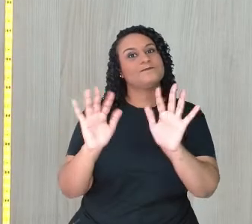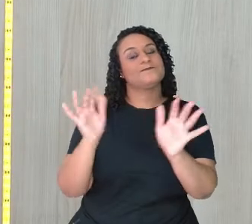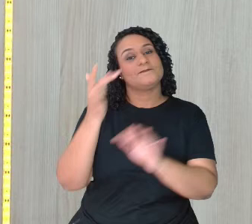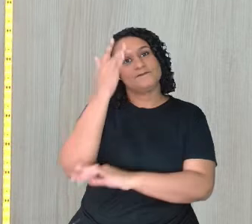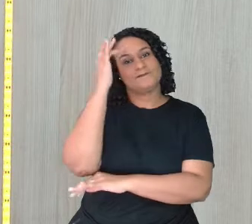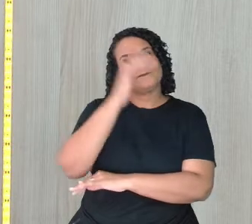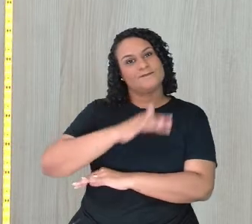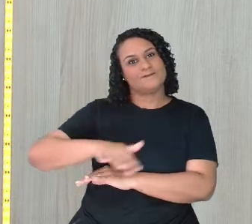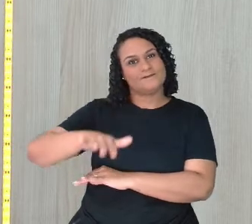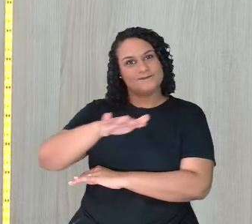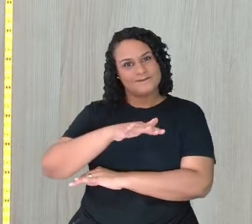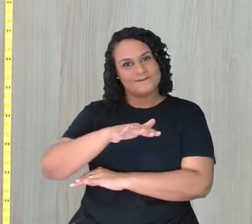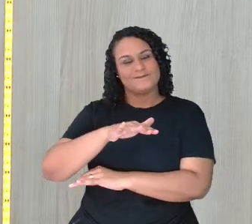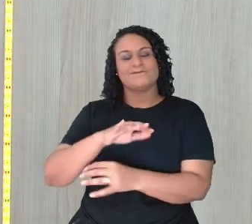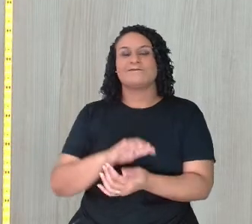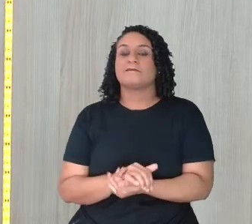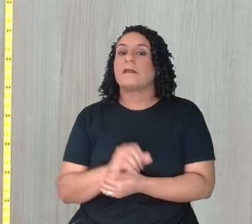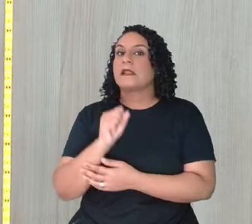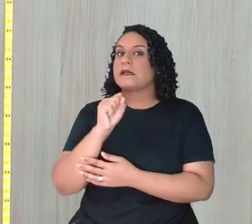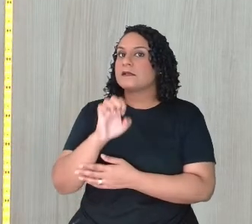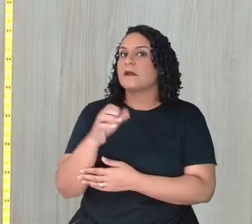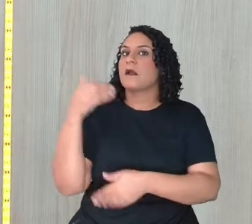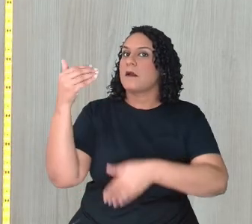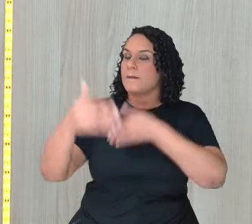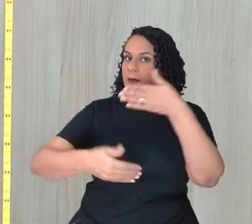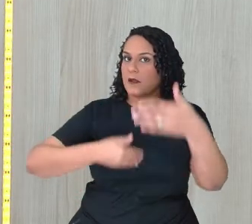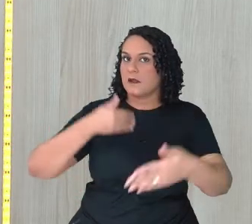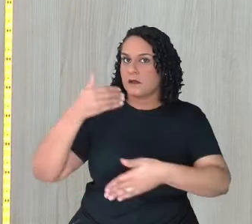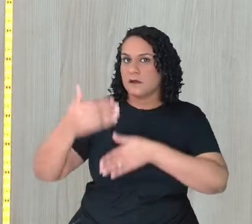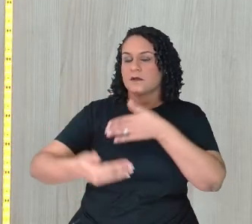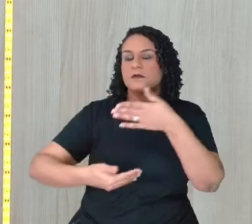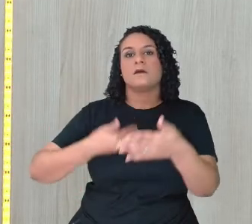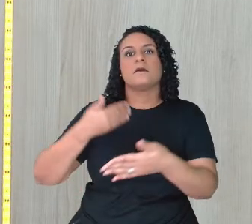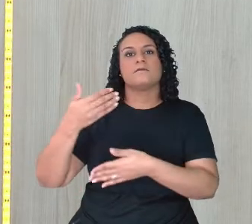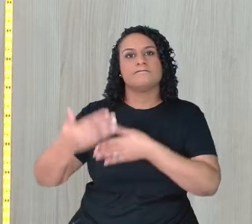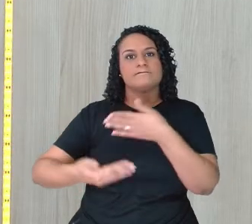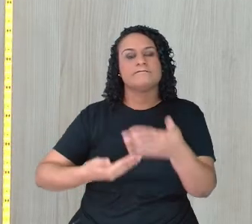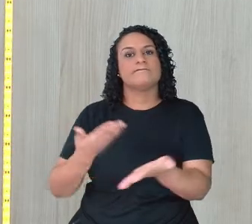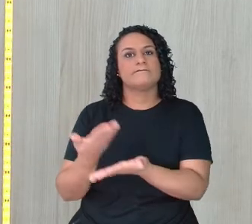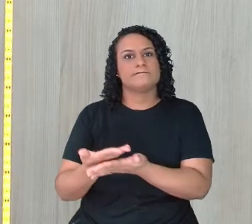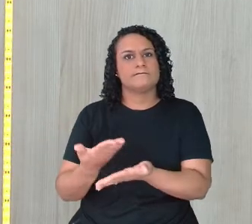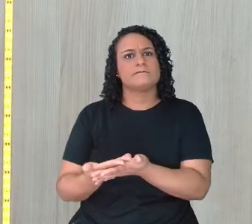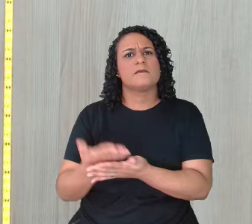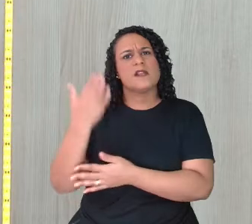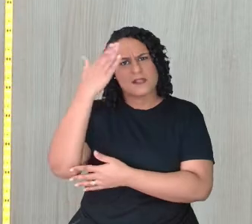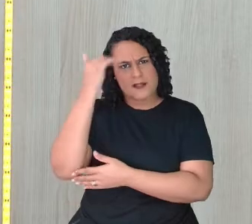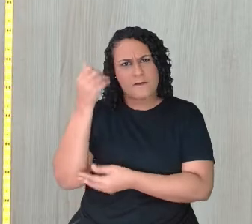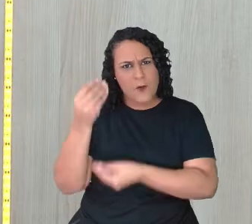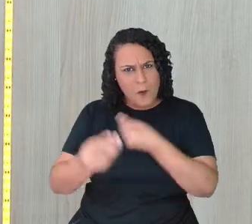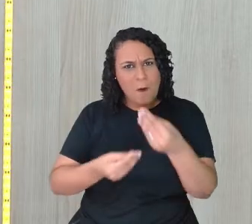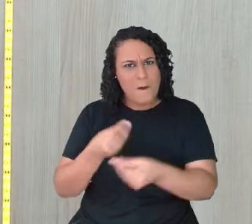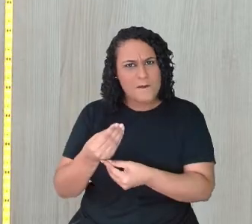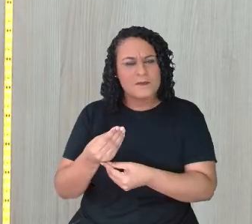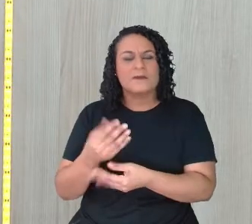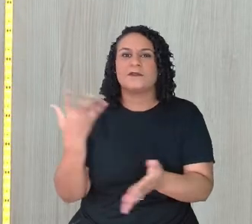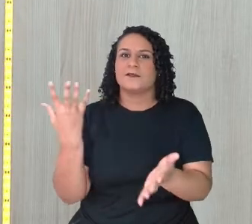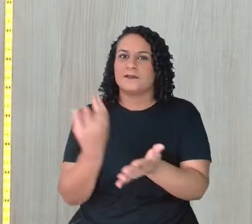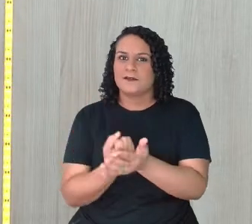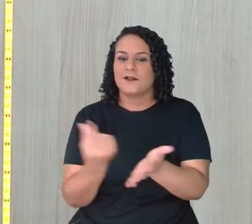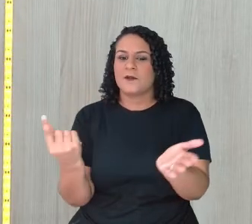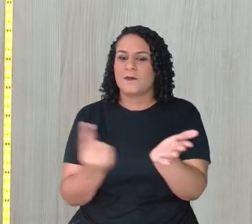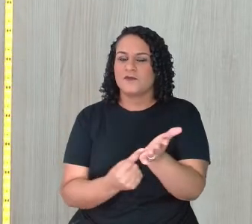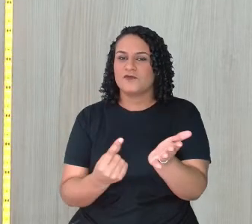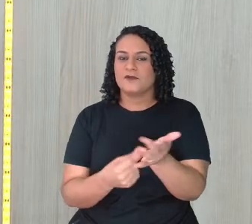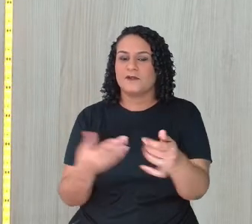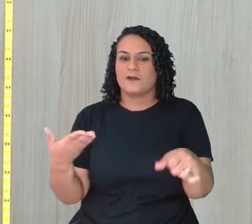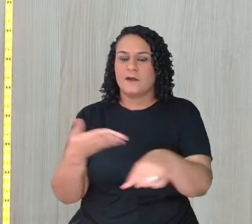casa, sexto ano. Se você quiser participar da aula aqui, enquanto ela acontece, você já sabe o caminho, né? Então, se loga aí no aplicativo